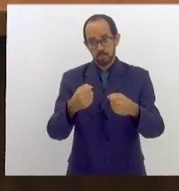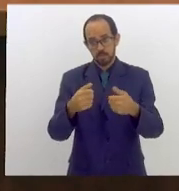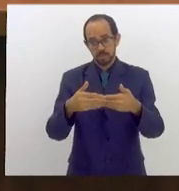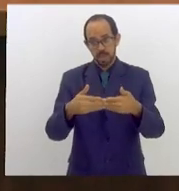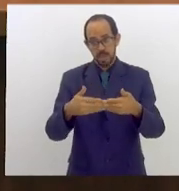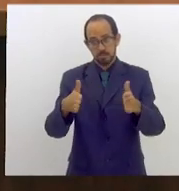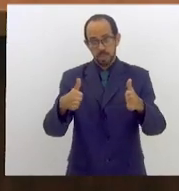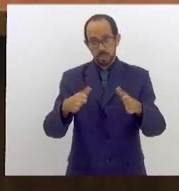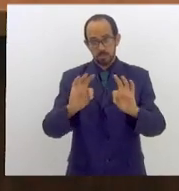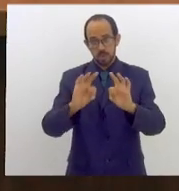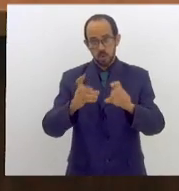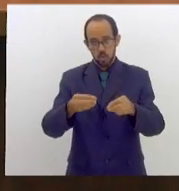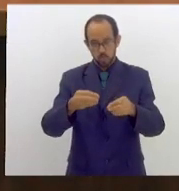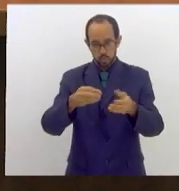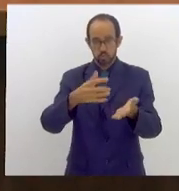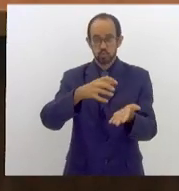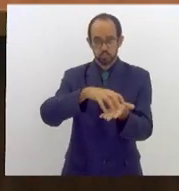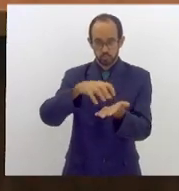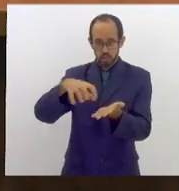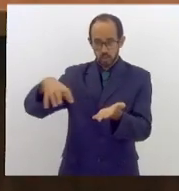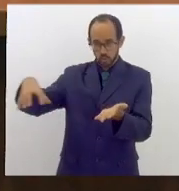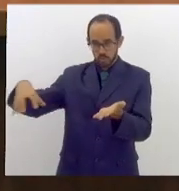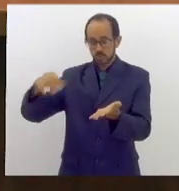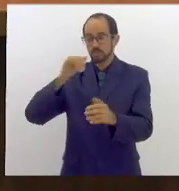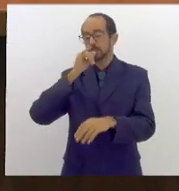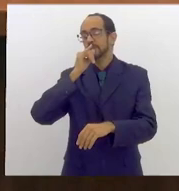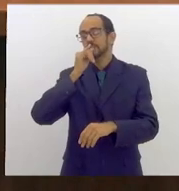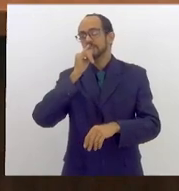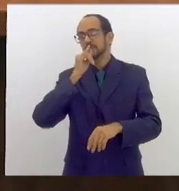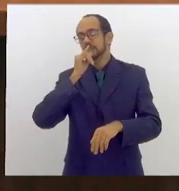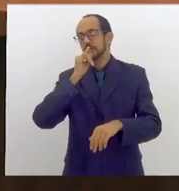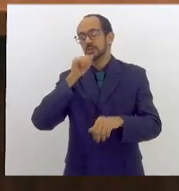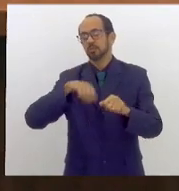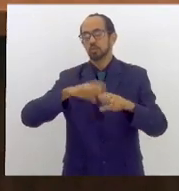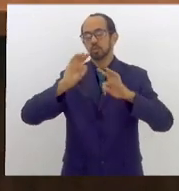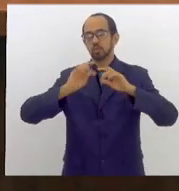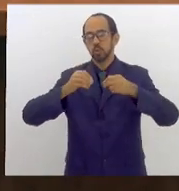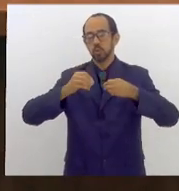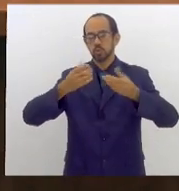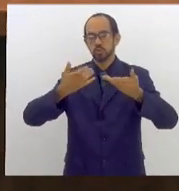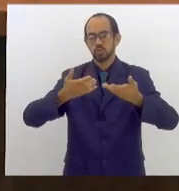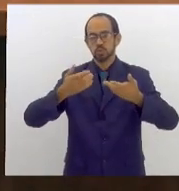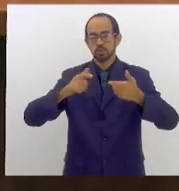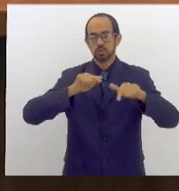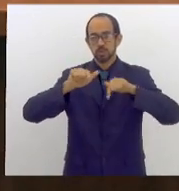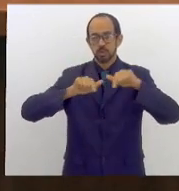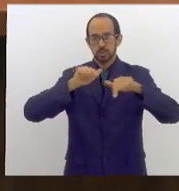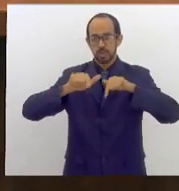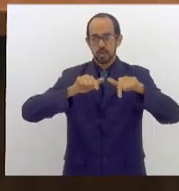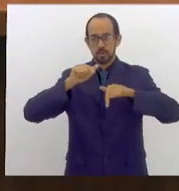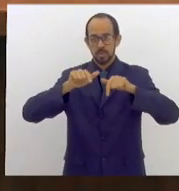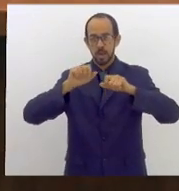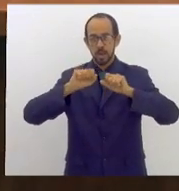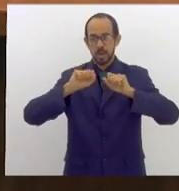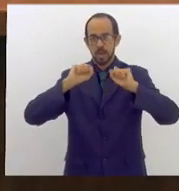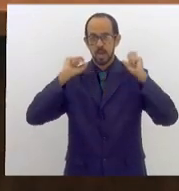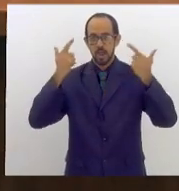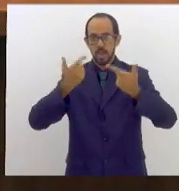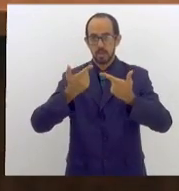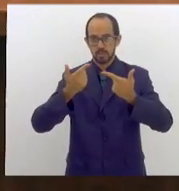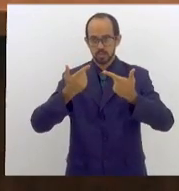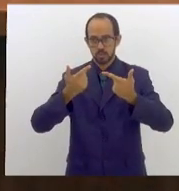a outras categorias como por exemplo todos aqueles que trabalham na Assembleia Legislativa